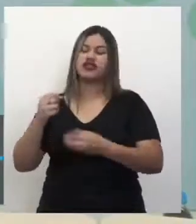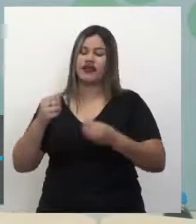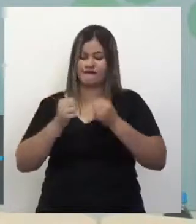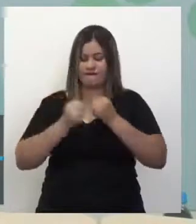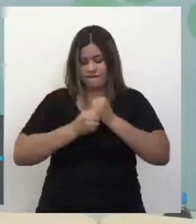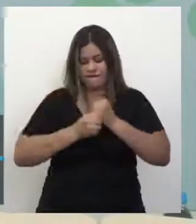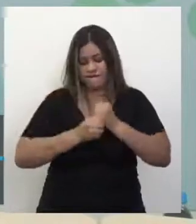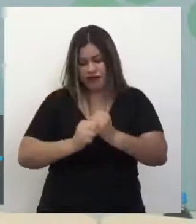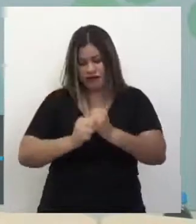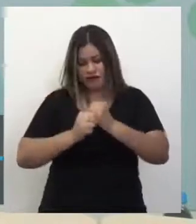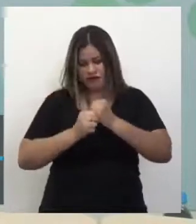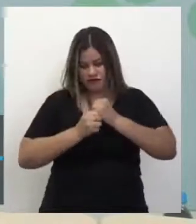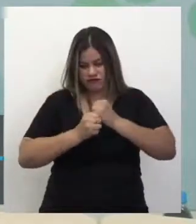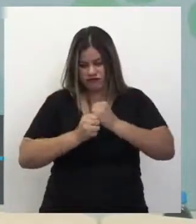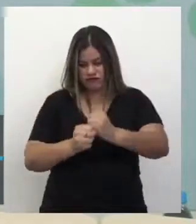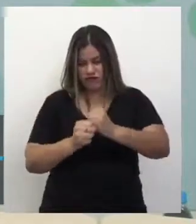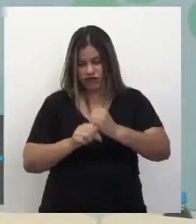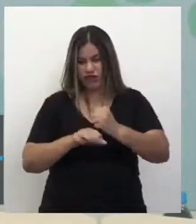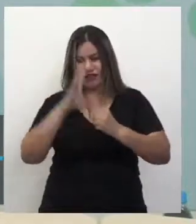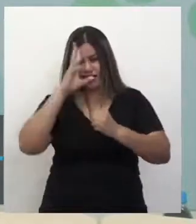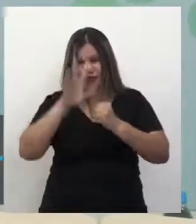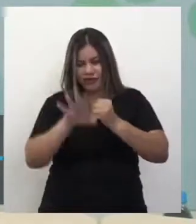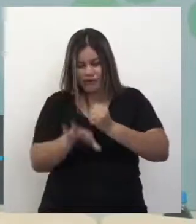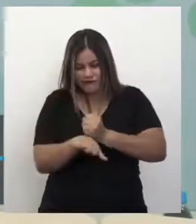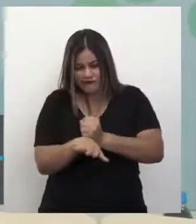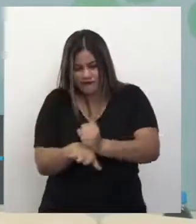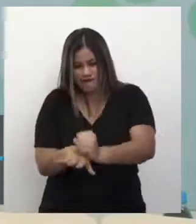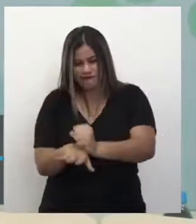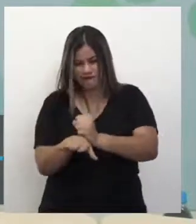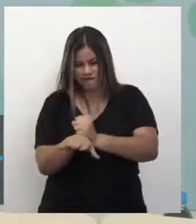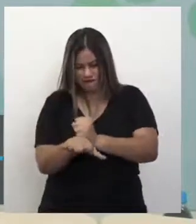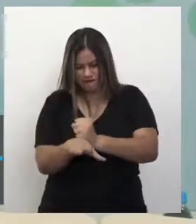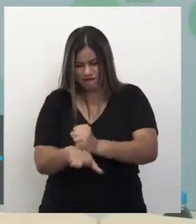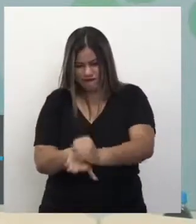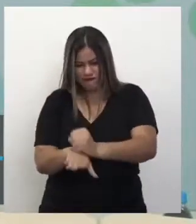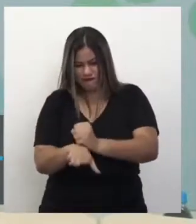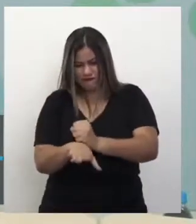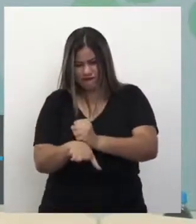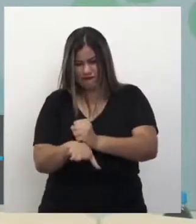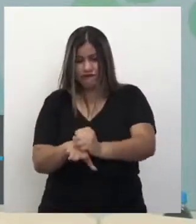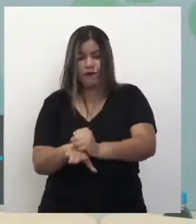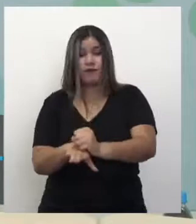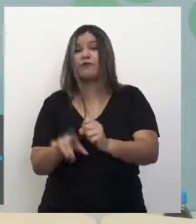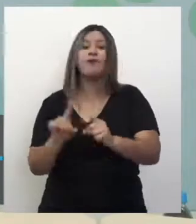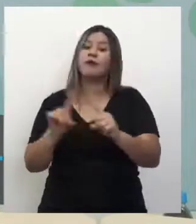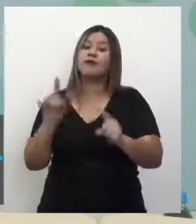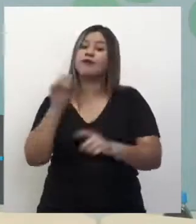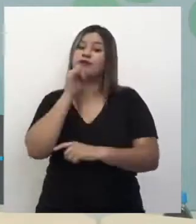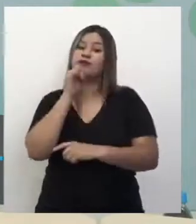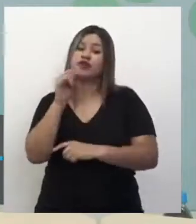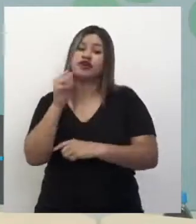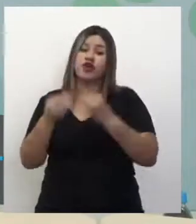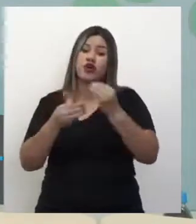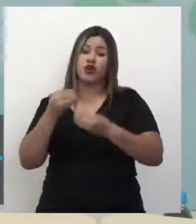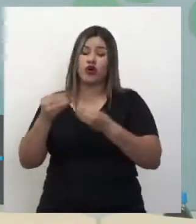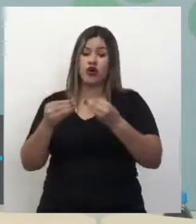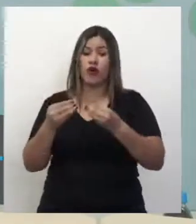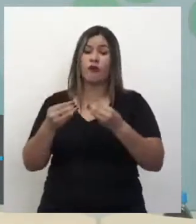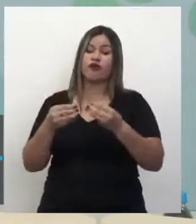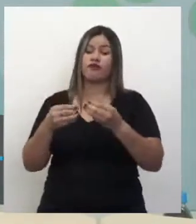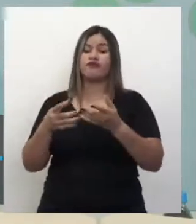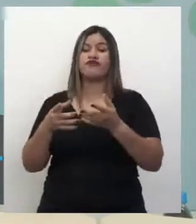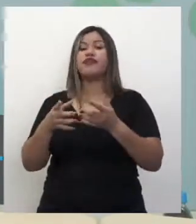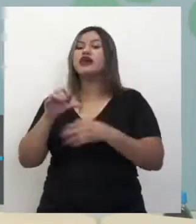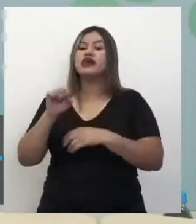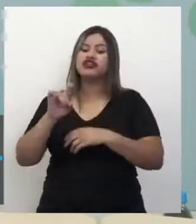uns veiozinhos assim, né? É verdade. E aí é um problema, porque às vezes você passa o estilete ali e o estilete acompanha o veio da madeira. Aí fica tudo